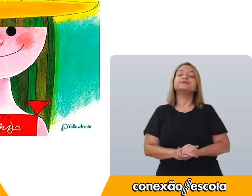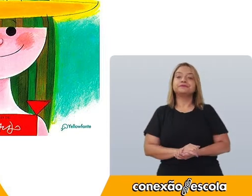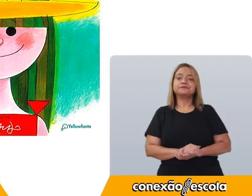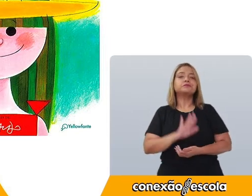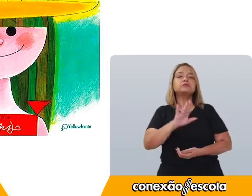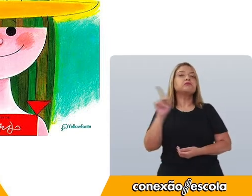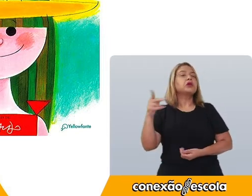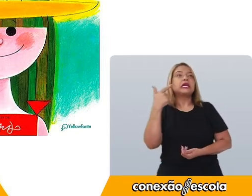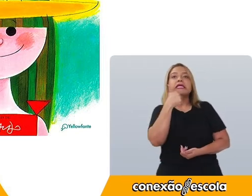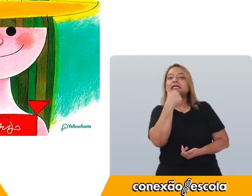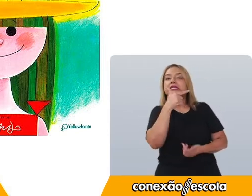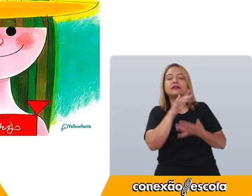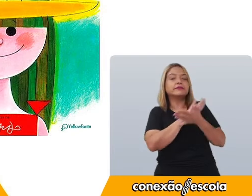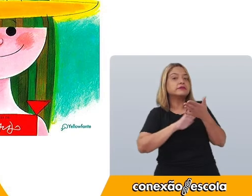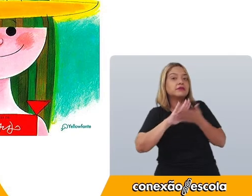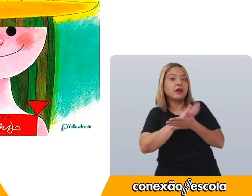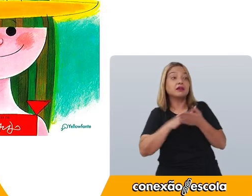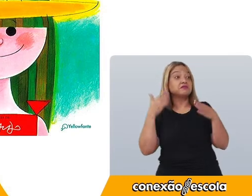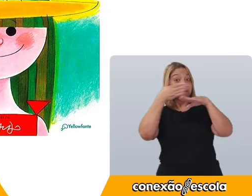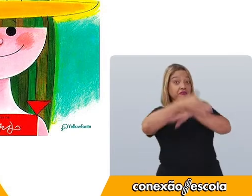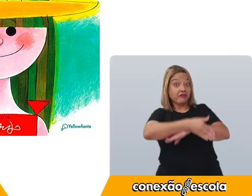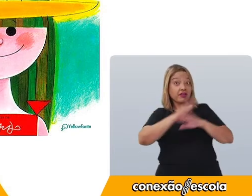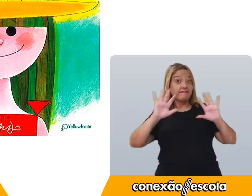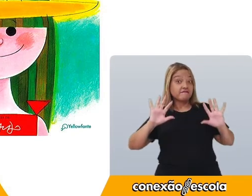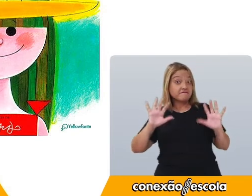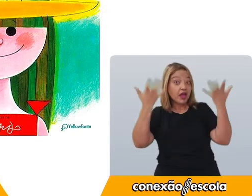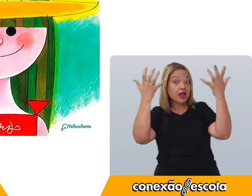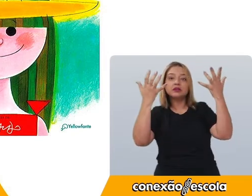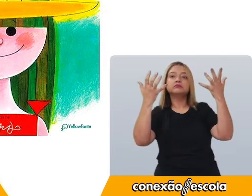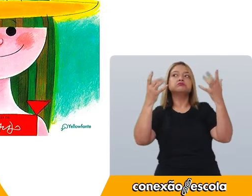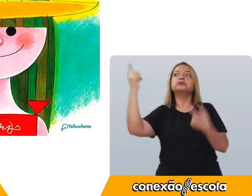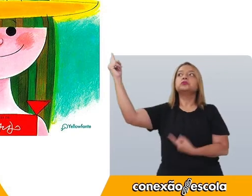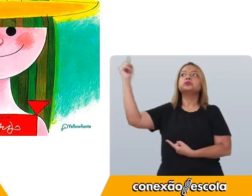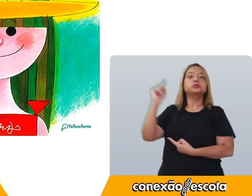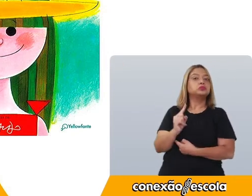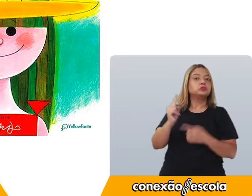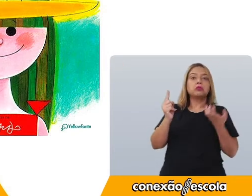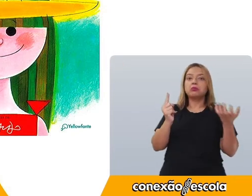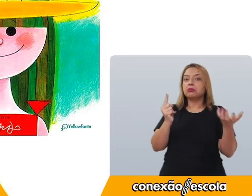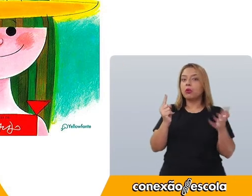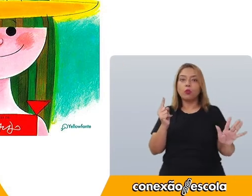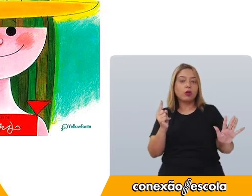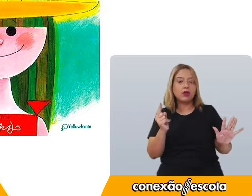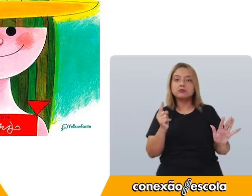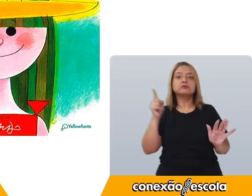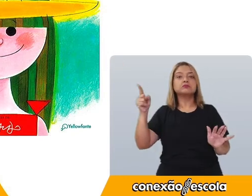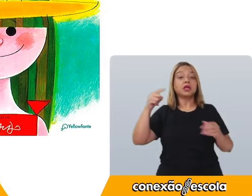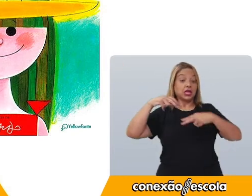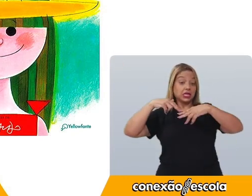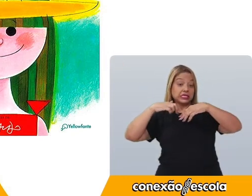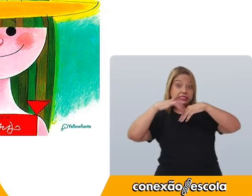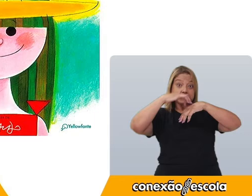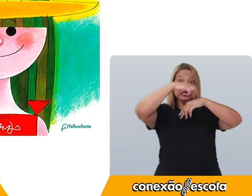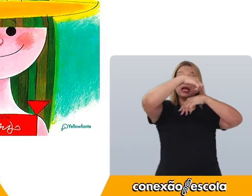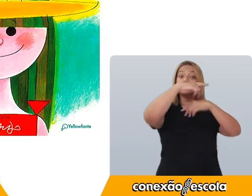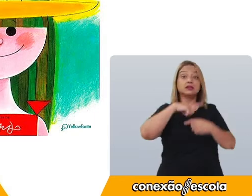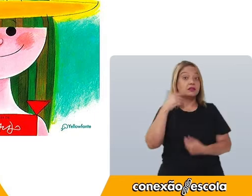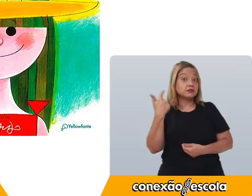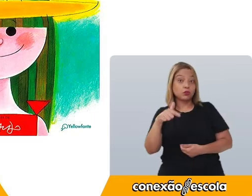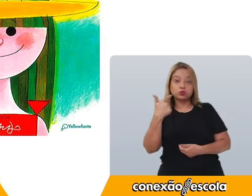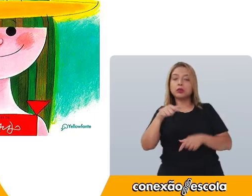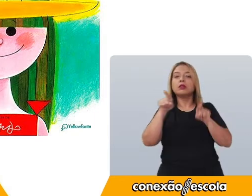não ria. Em festa, não aparecia. Não subia a escada e